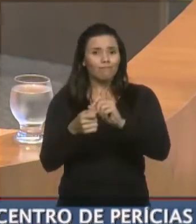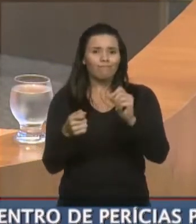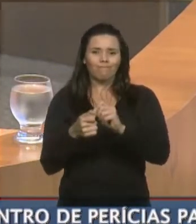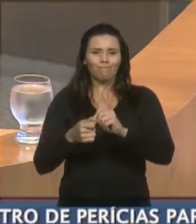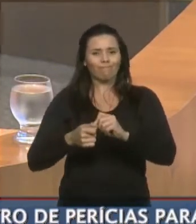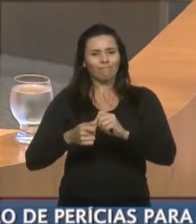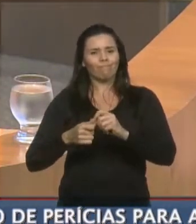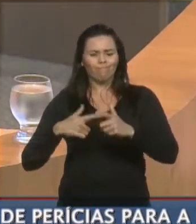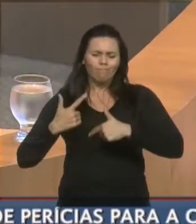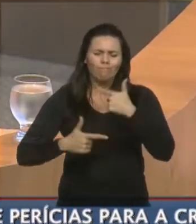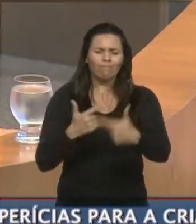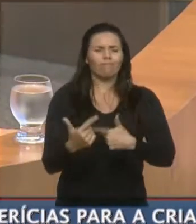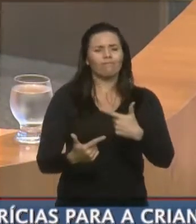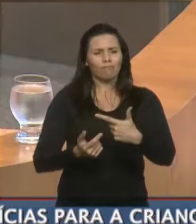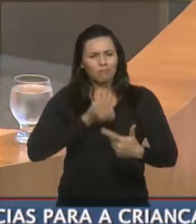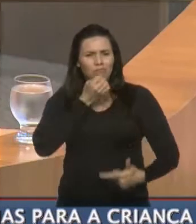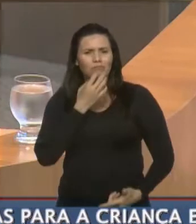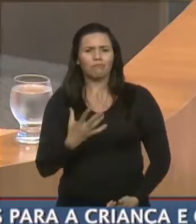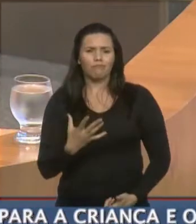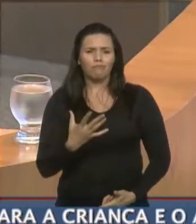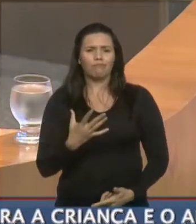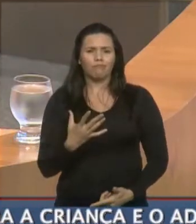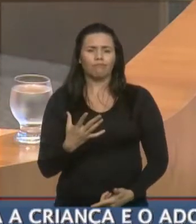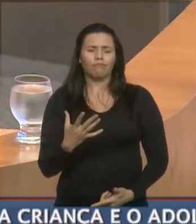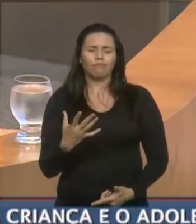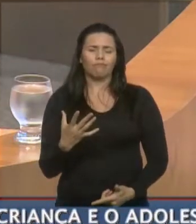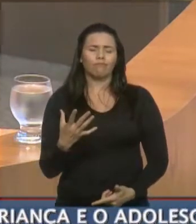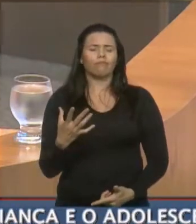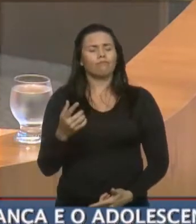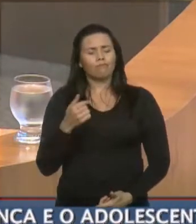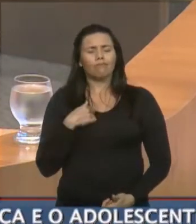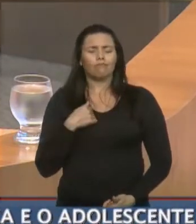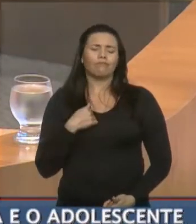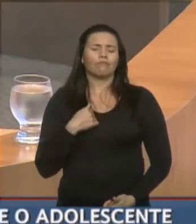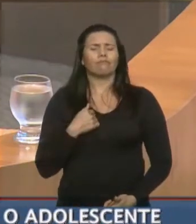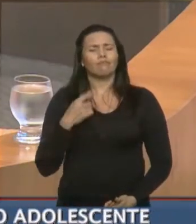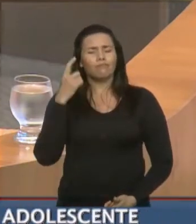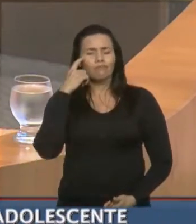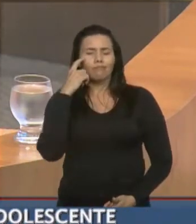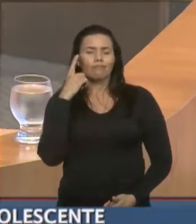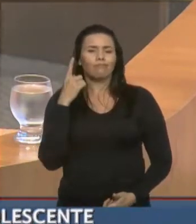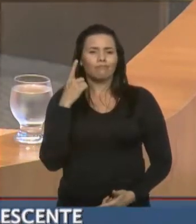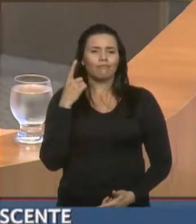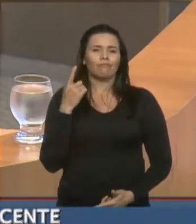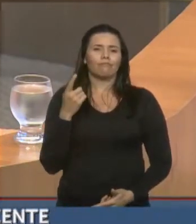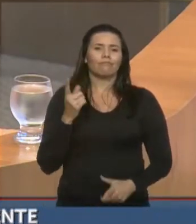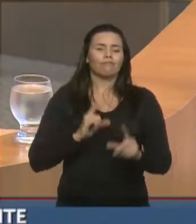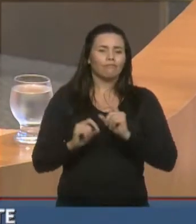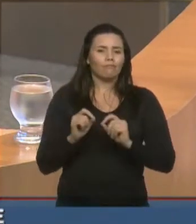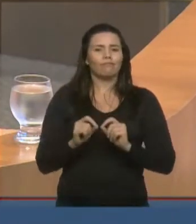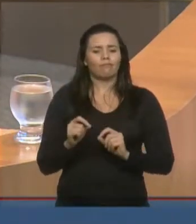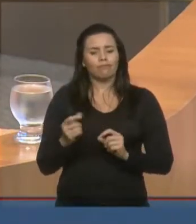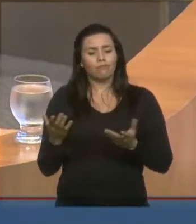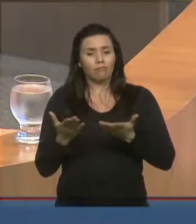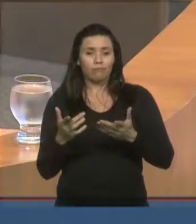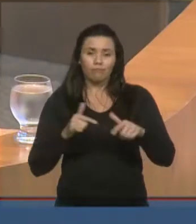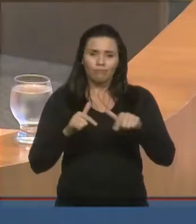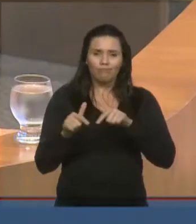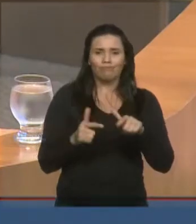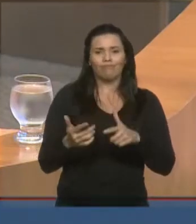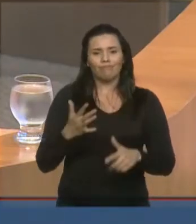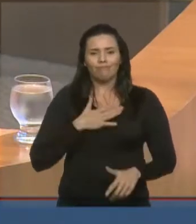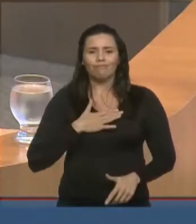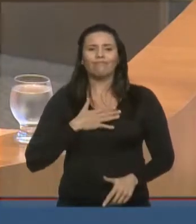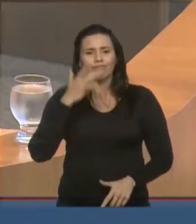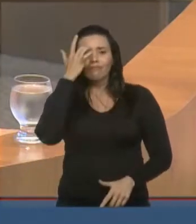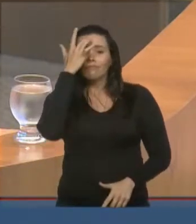integrante do sistema de combate à violência contra pessoas em momento tão singelo e especial da vida, que é a infância e a